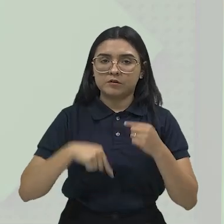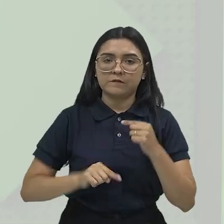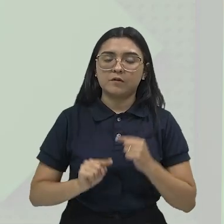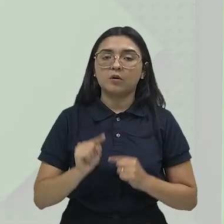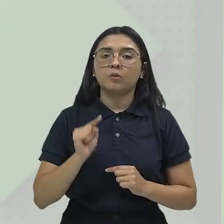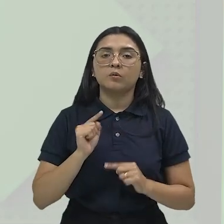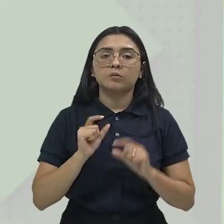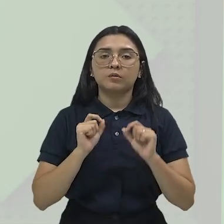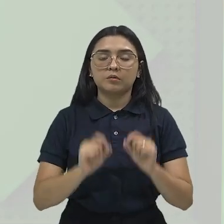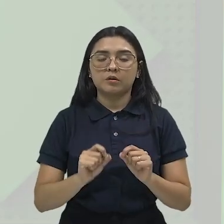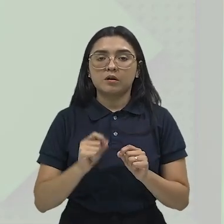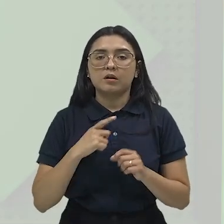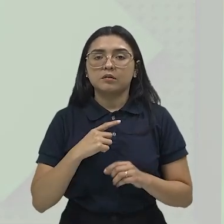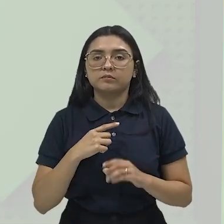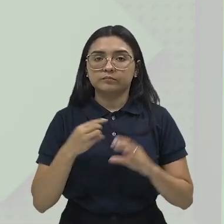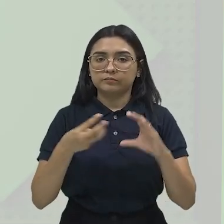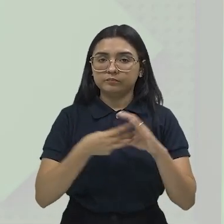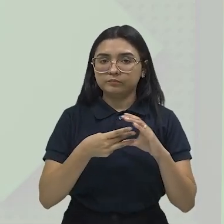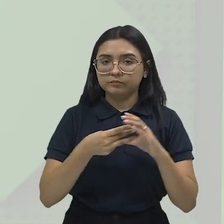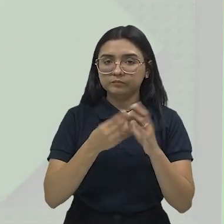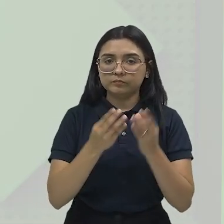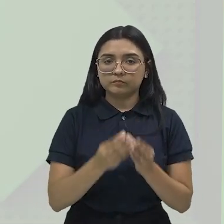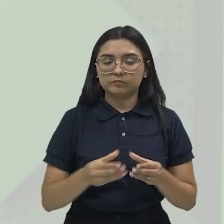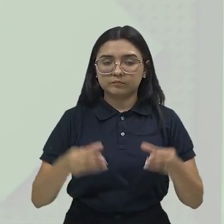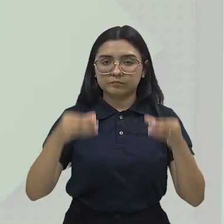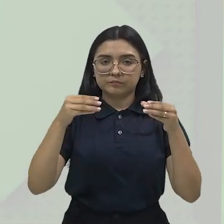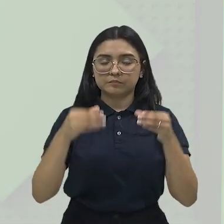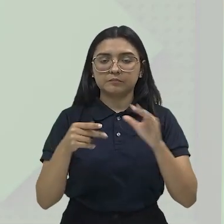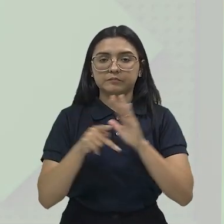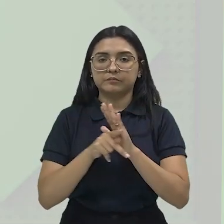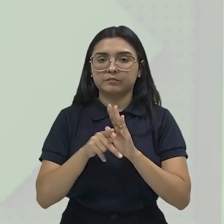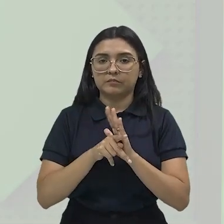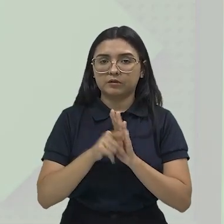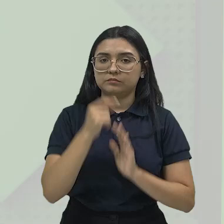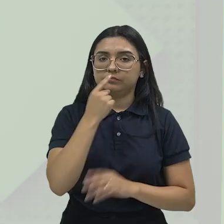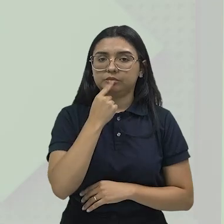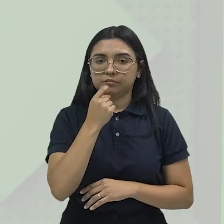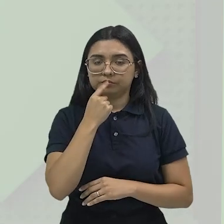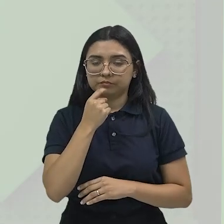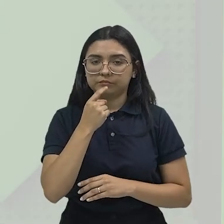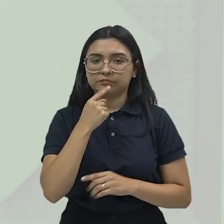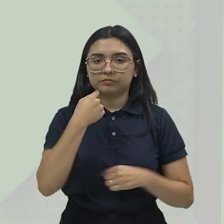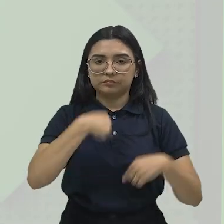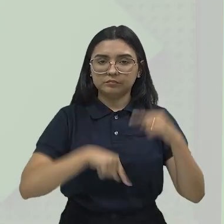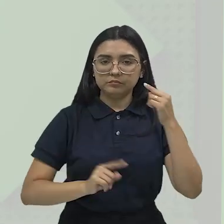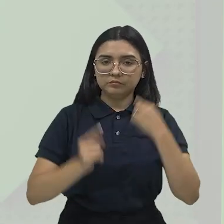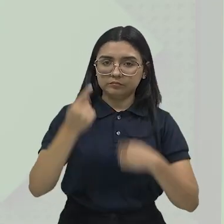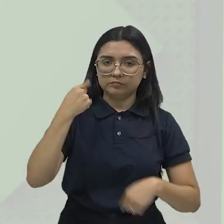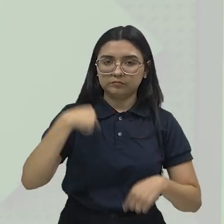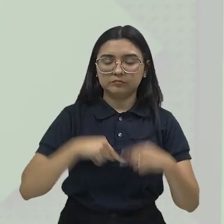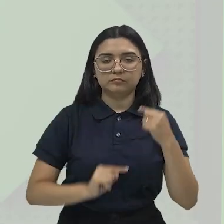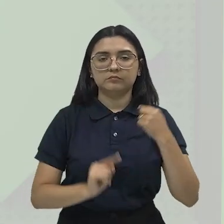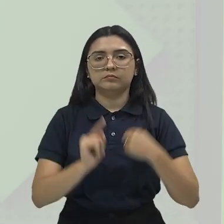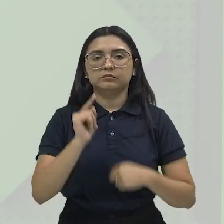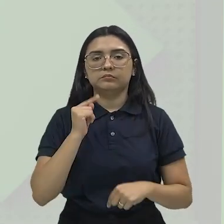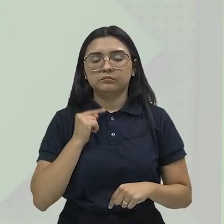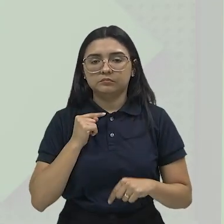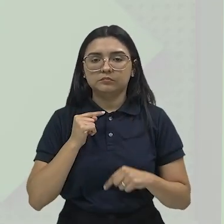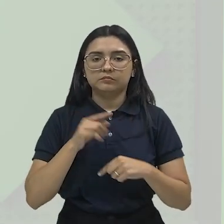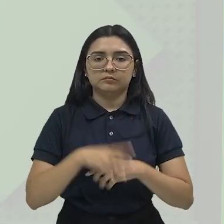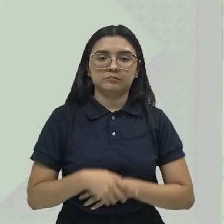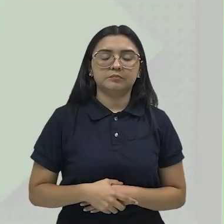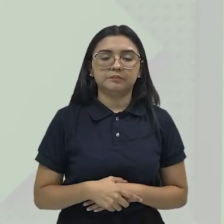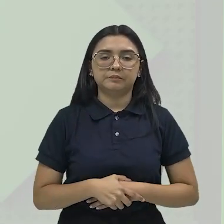e invadir as hemácias, que são as nossas células do sangue, que estão transportando gases